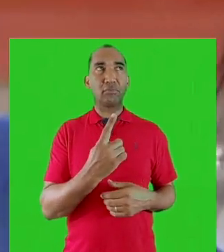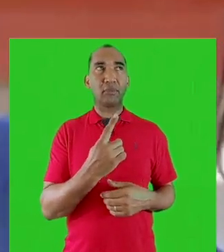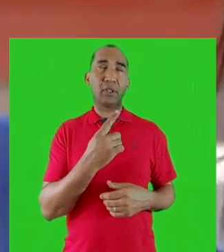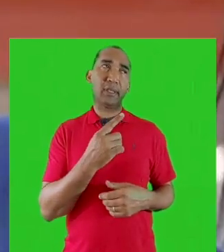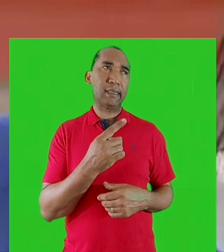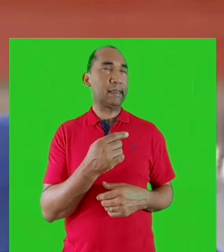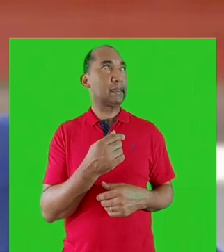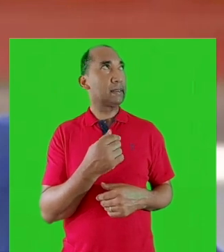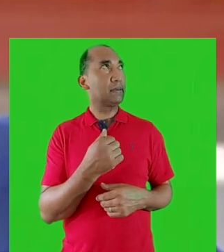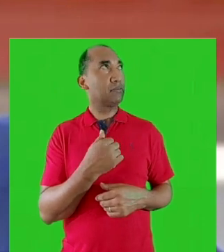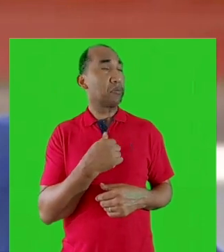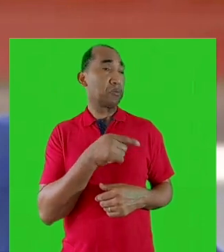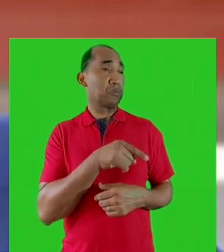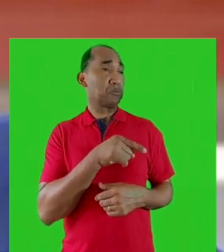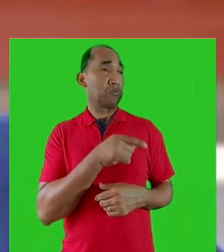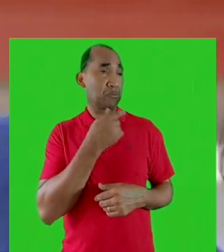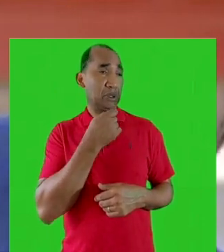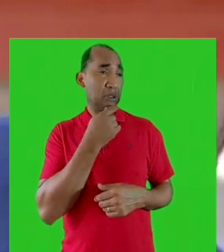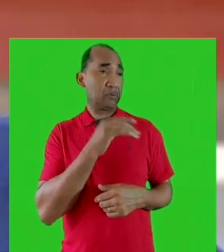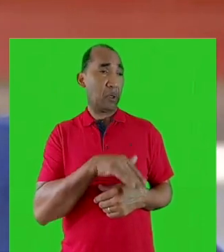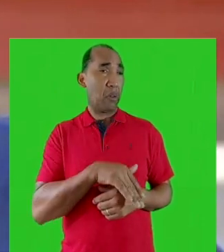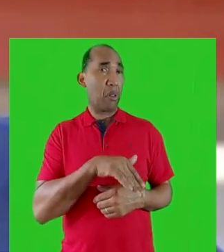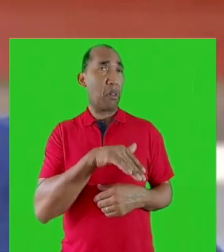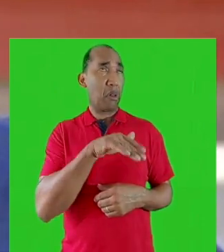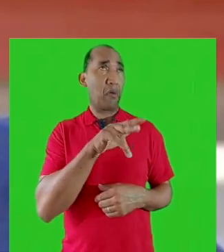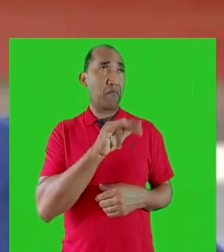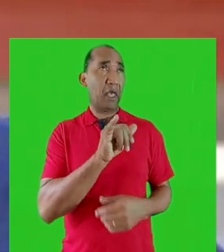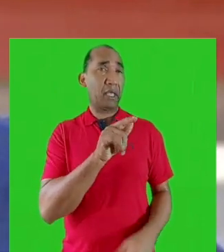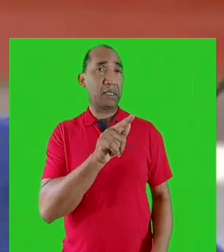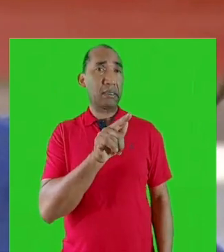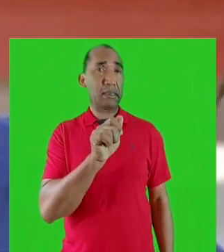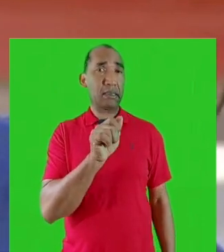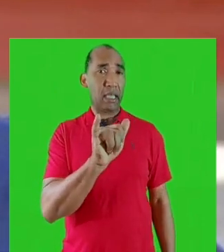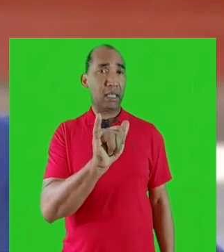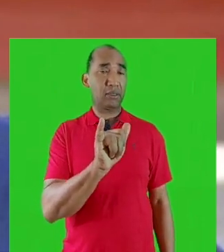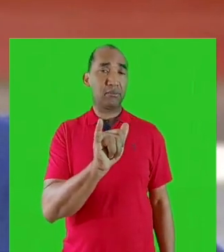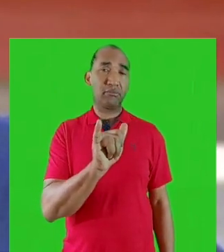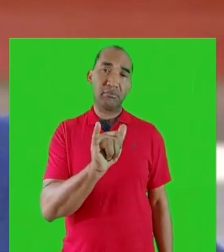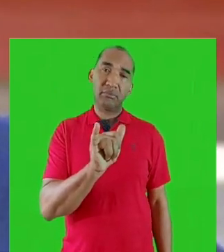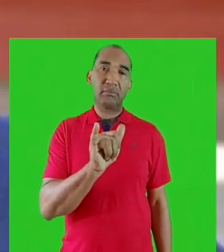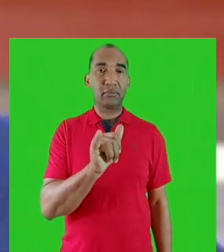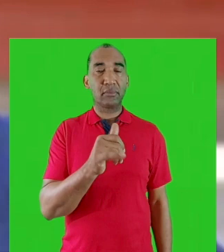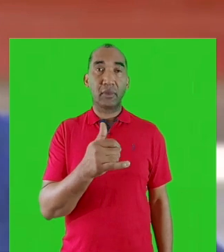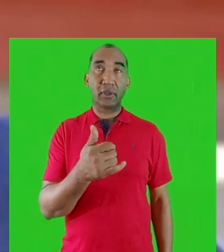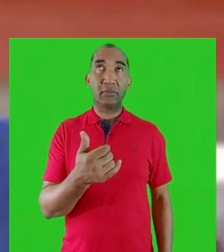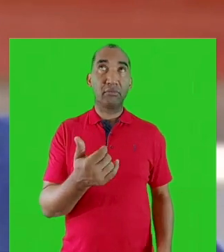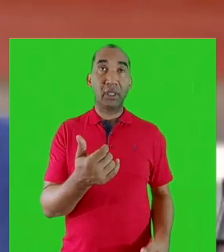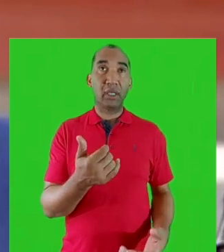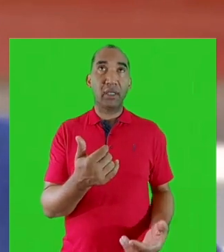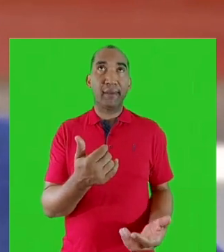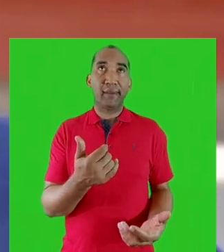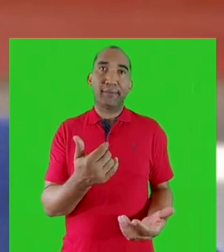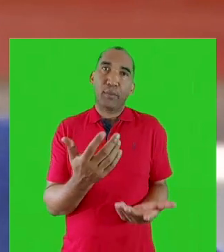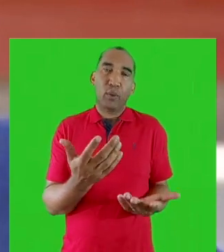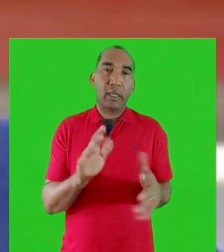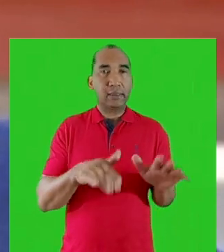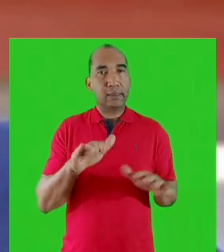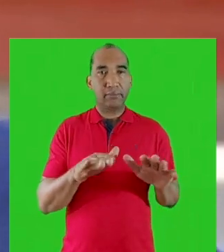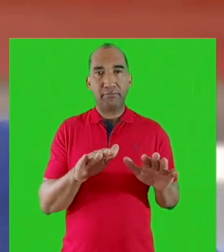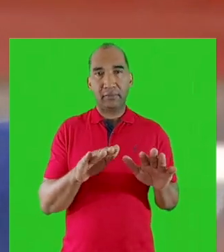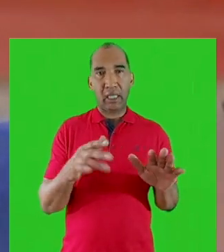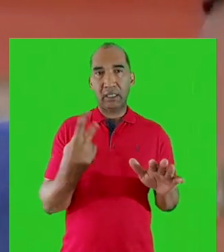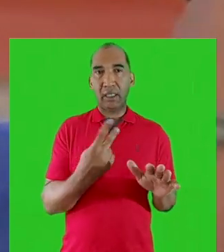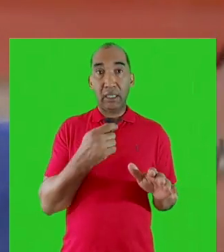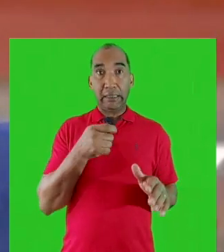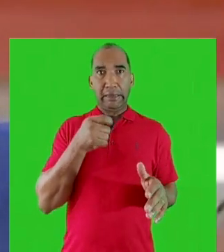primo e disse isso. Esse menino, quando ele crescer, ele será gay, não tem... Eu não era tão... Assim, a gente não